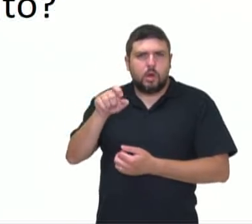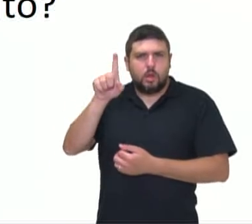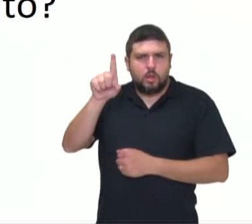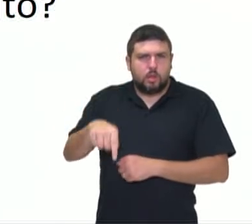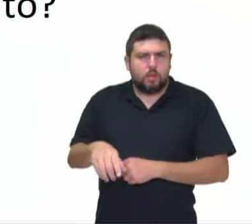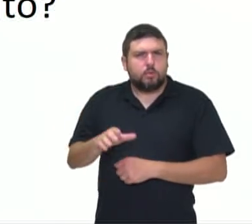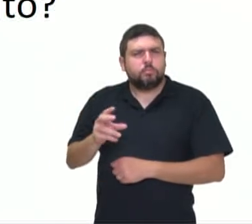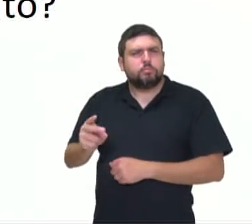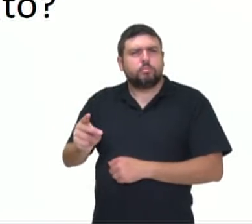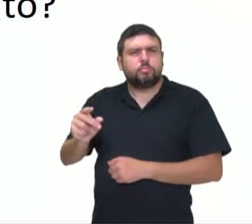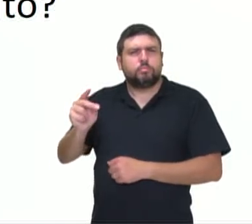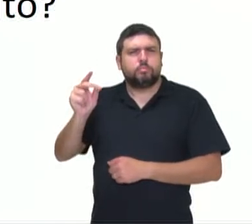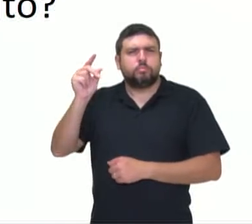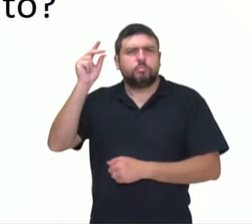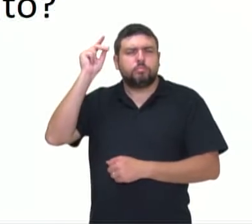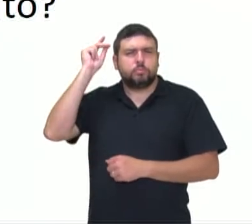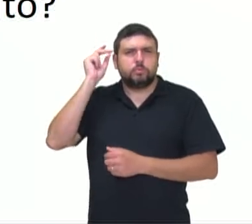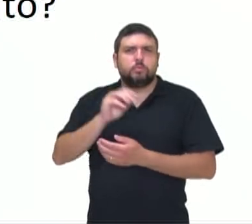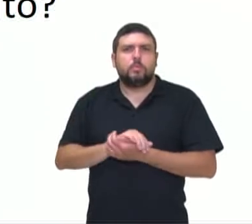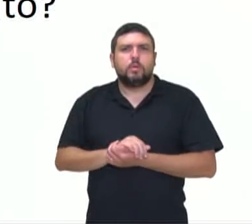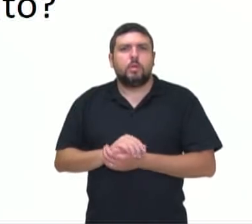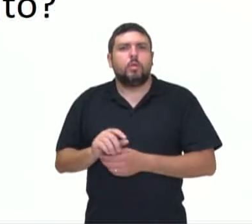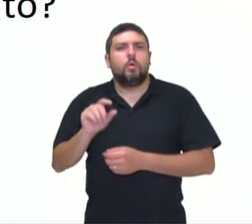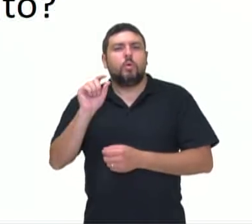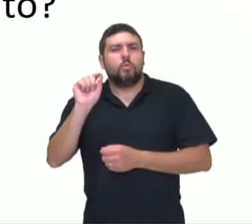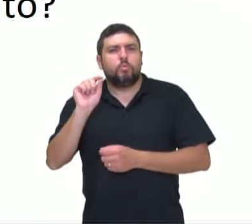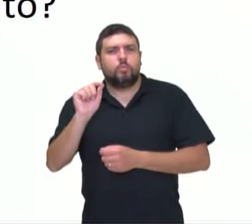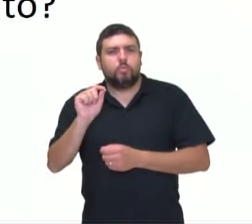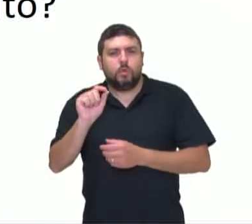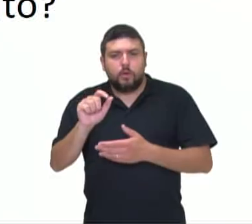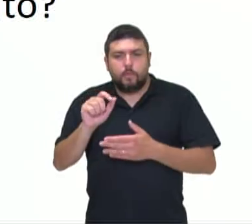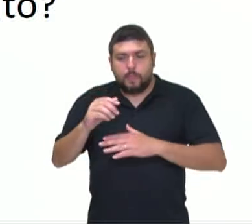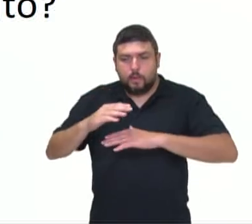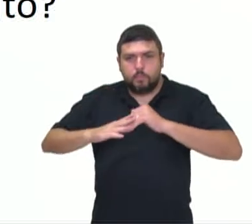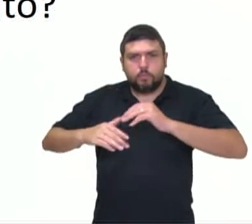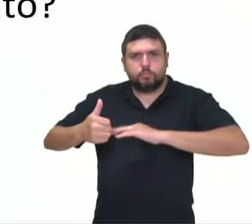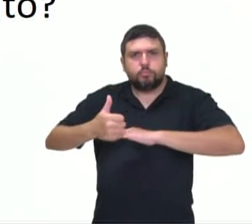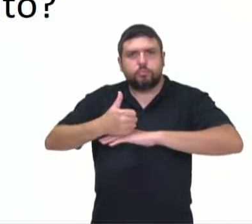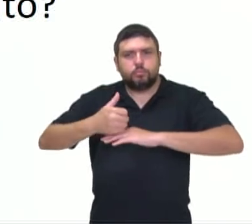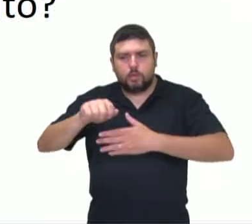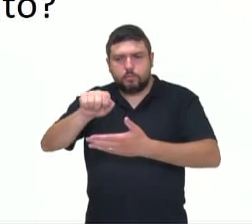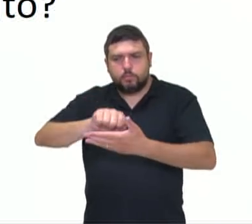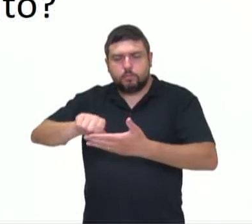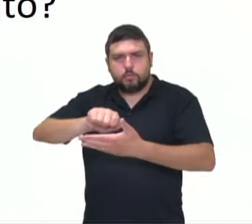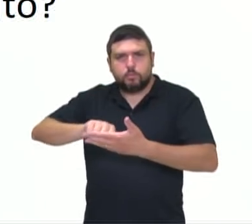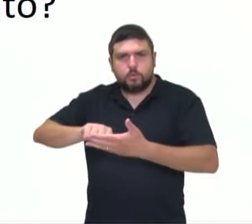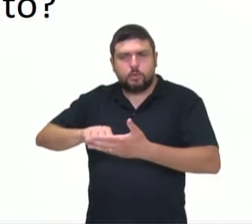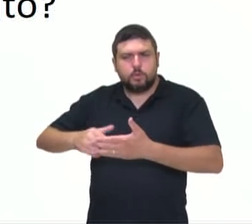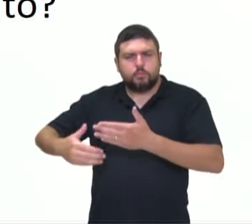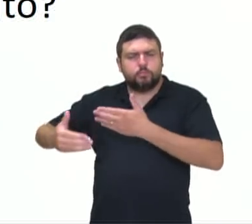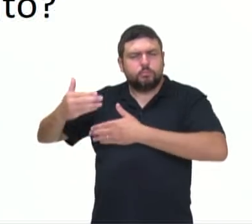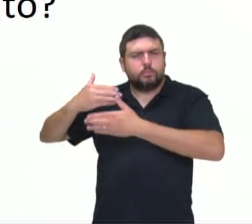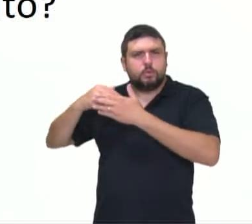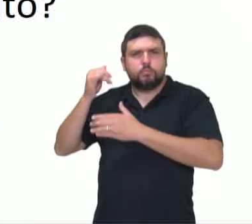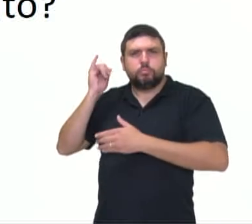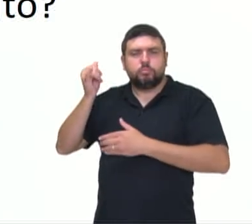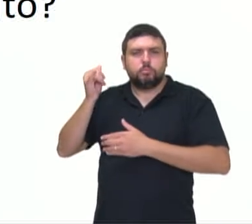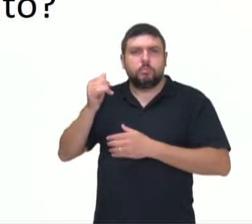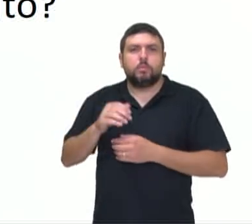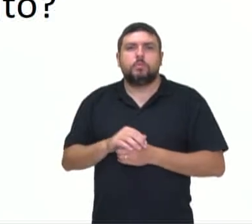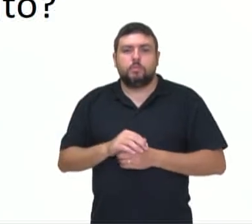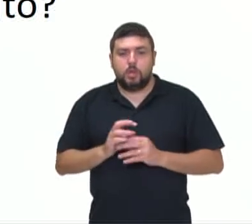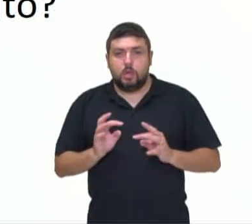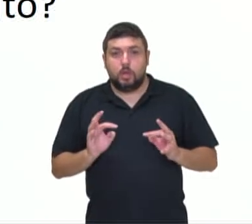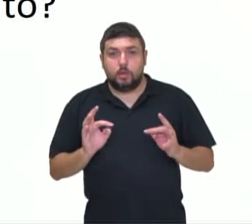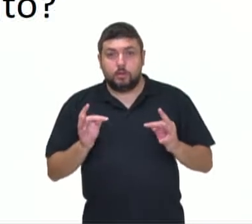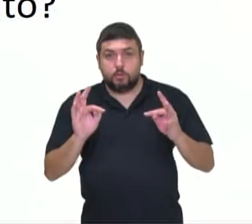remotos, provavelmente antes dos ofícios ligados à escrita. É fascinante, pois mesmo com os avanços tecnológicos, o